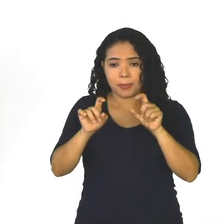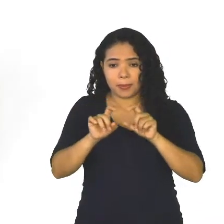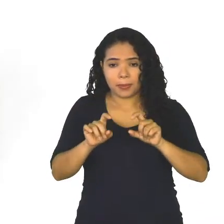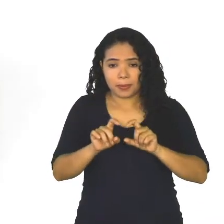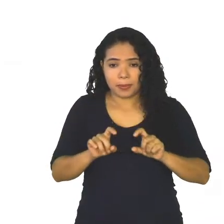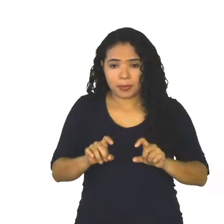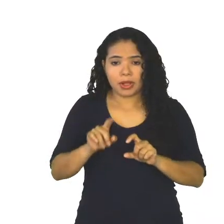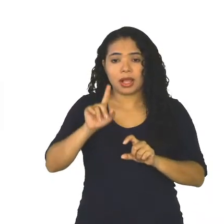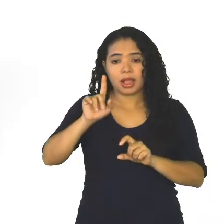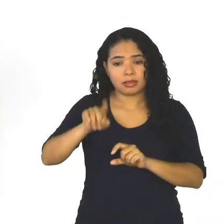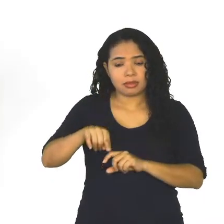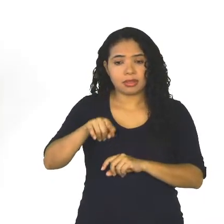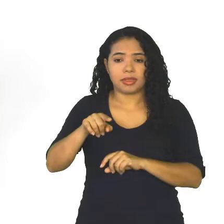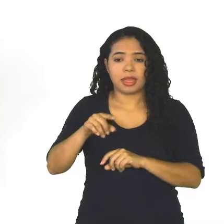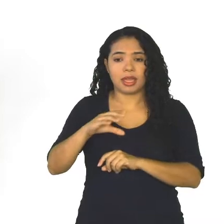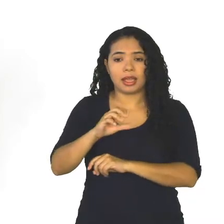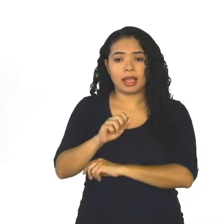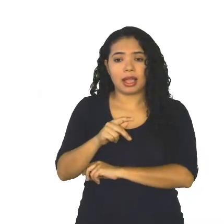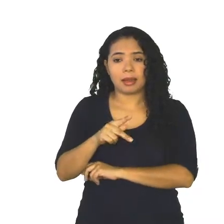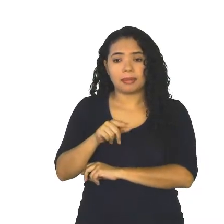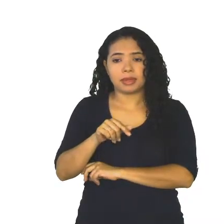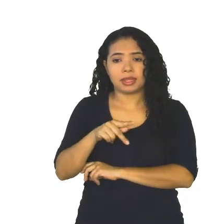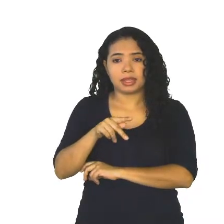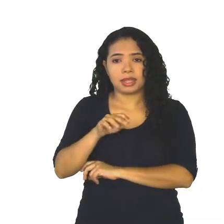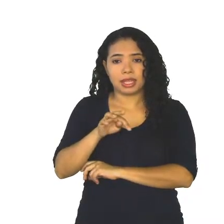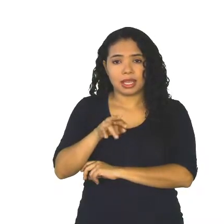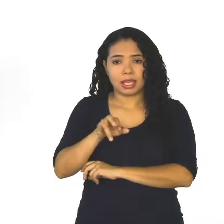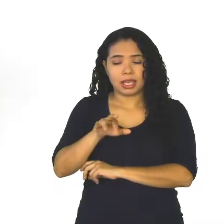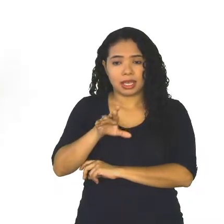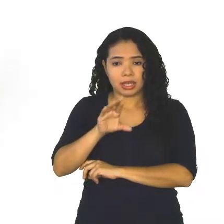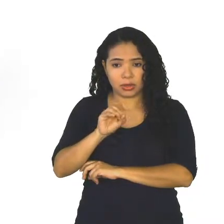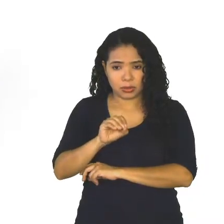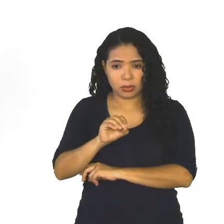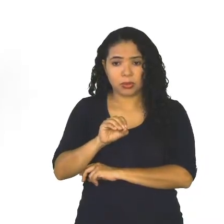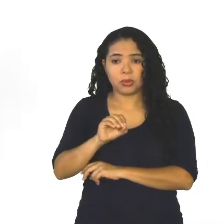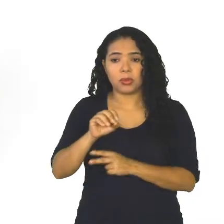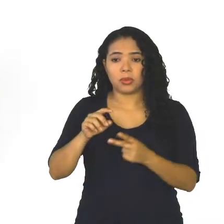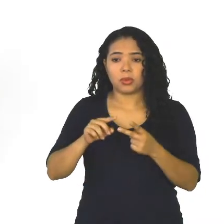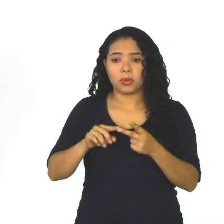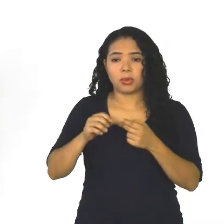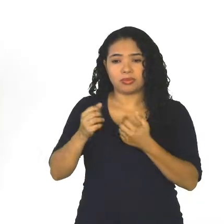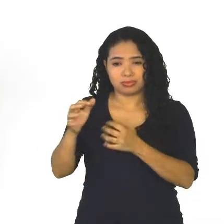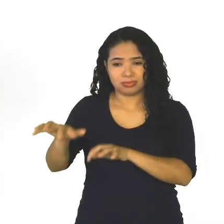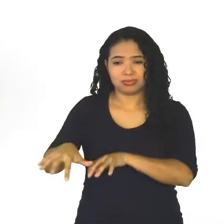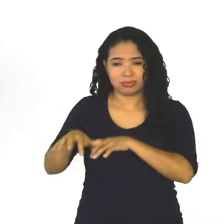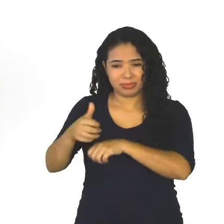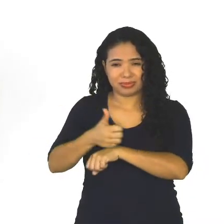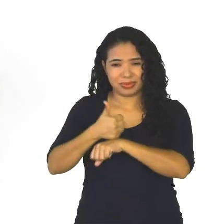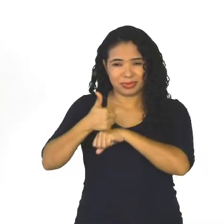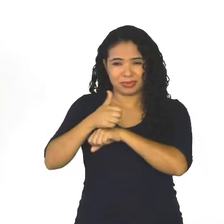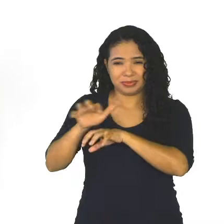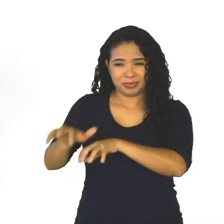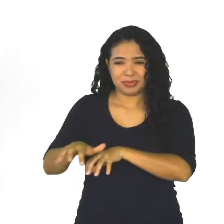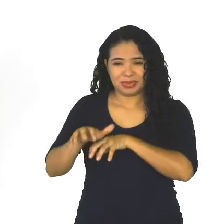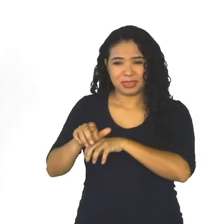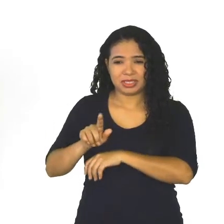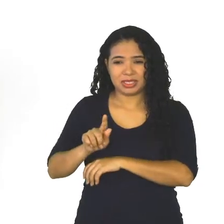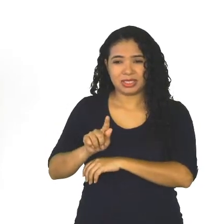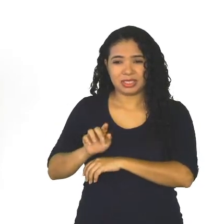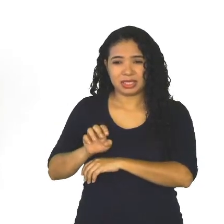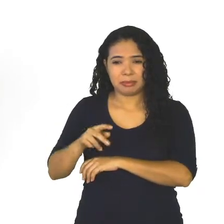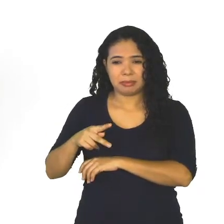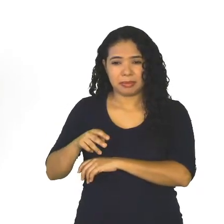carpinteiro, Gepeto, aldeia, filhos e bonecos.